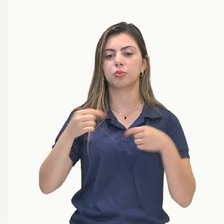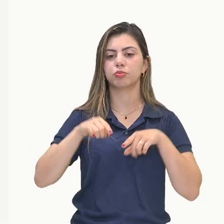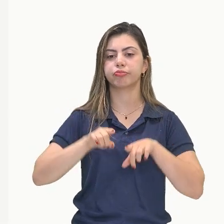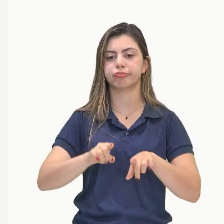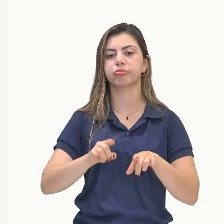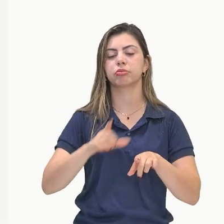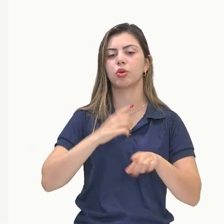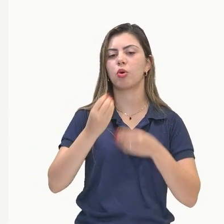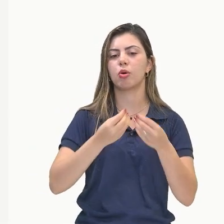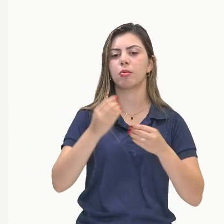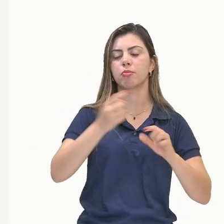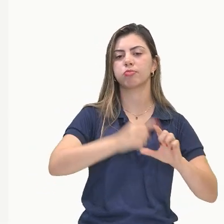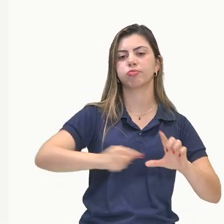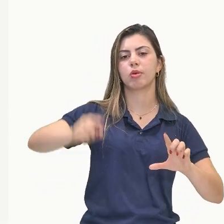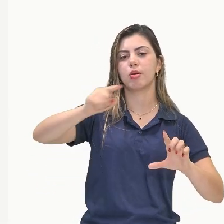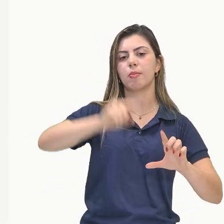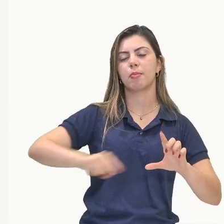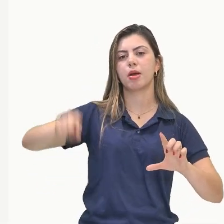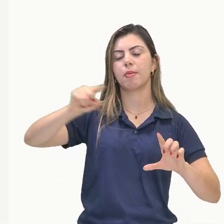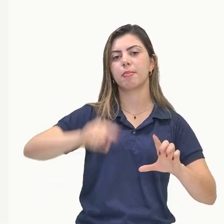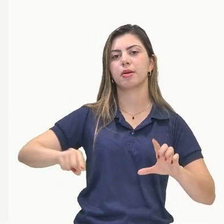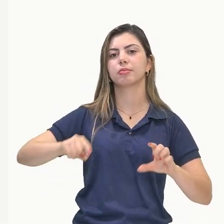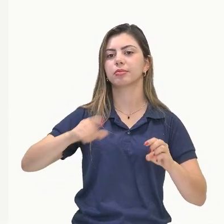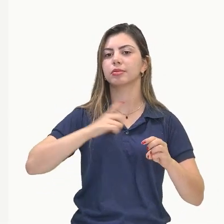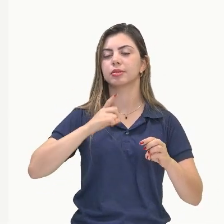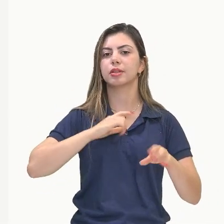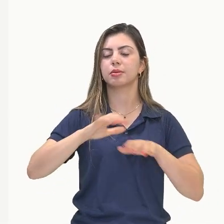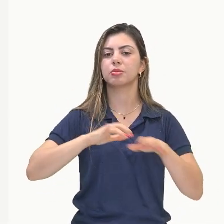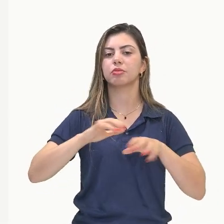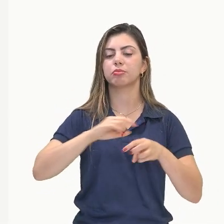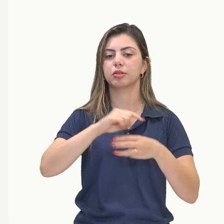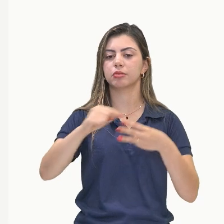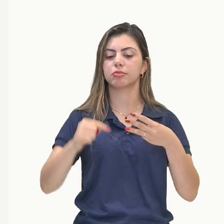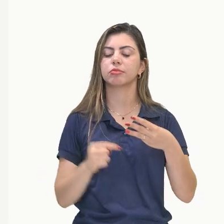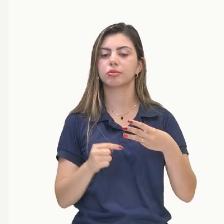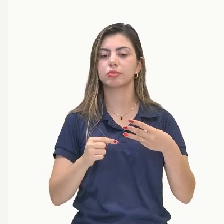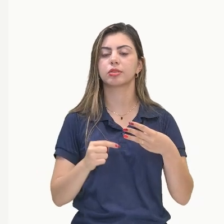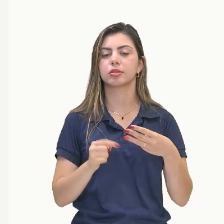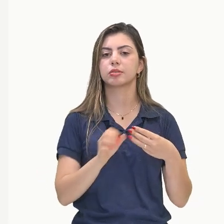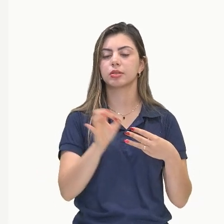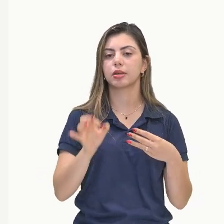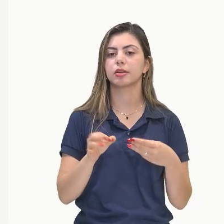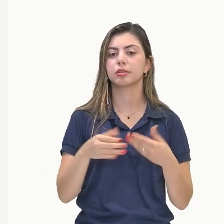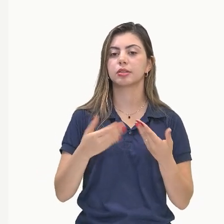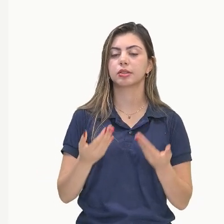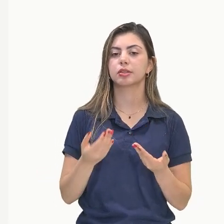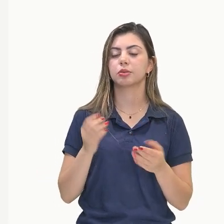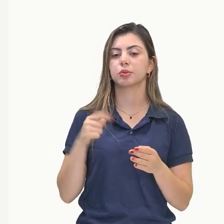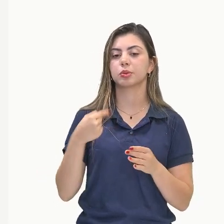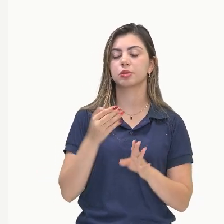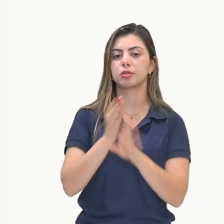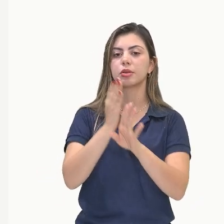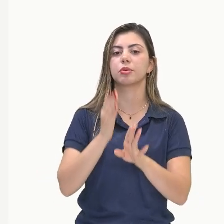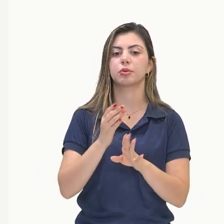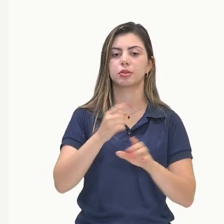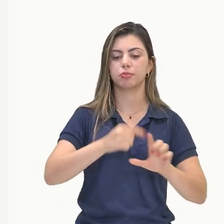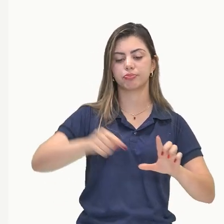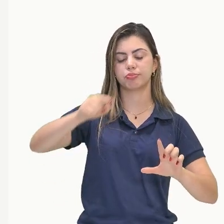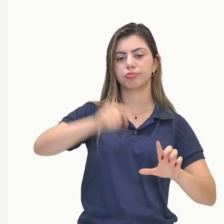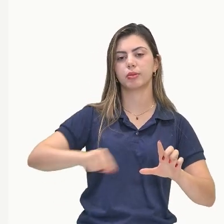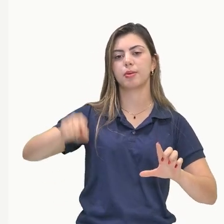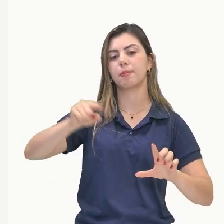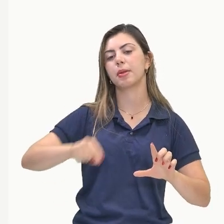ao campo provoca um movimento circular uniforme, e a composição desses movimentos me dá um movimento helicoidal